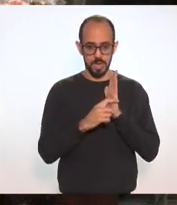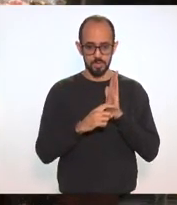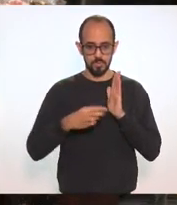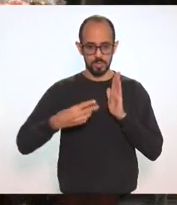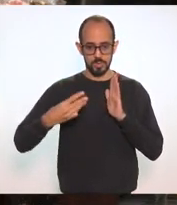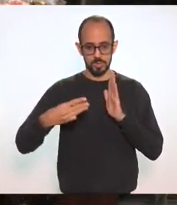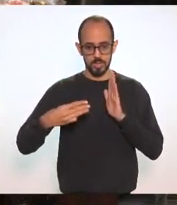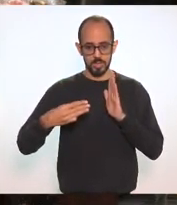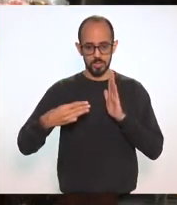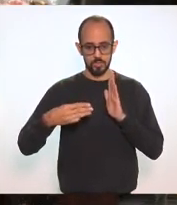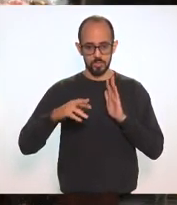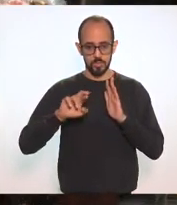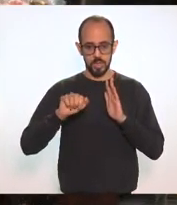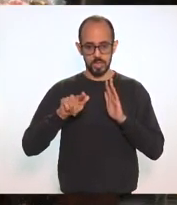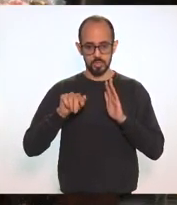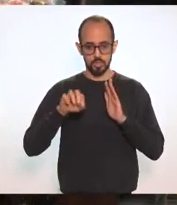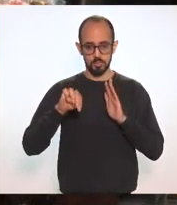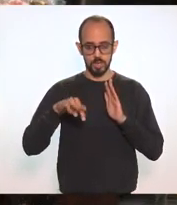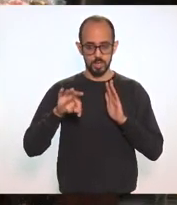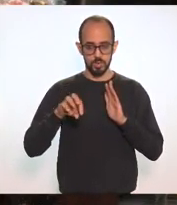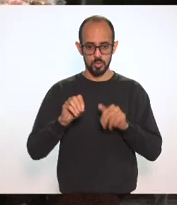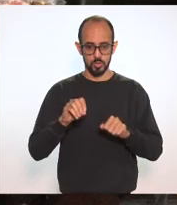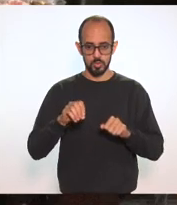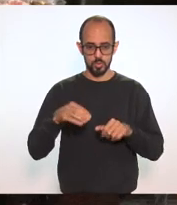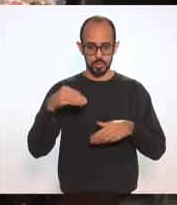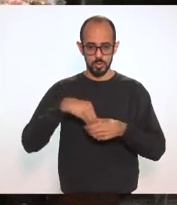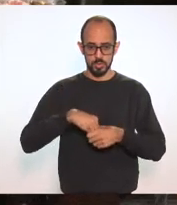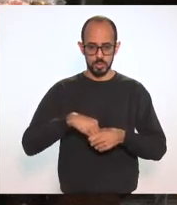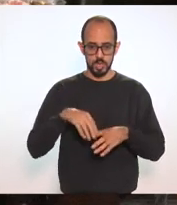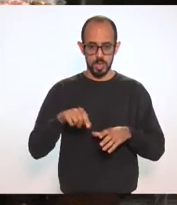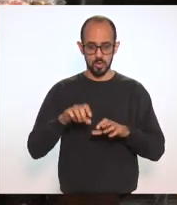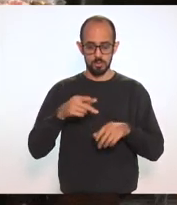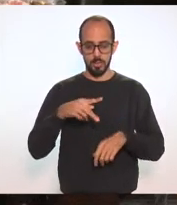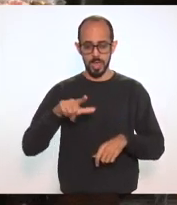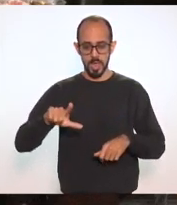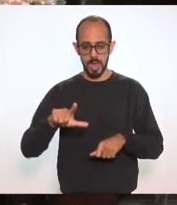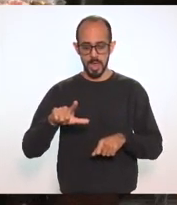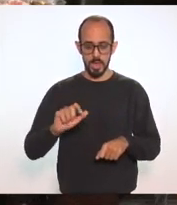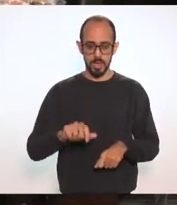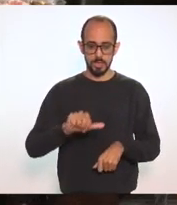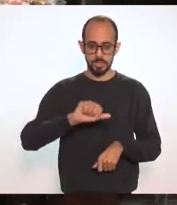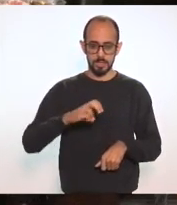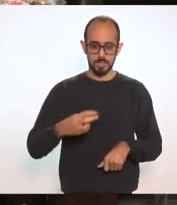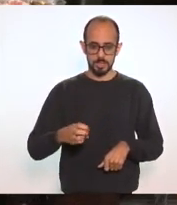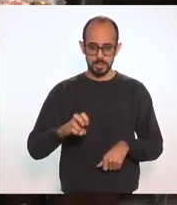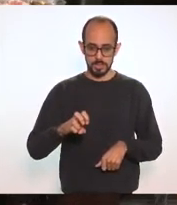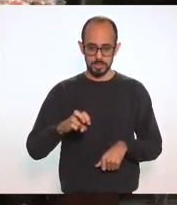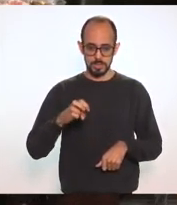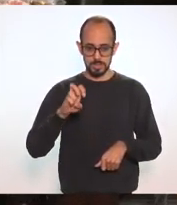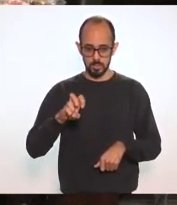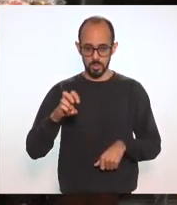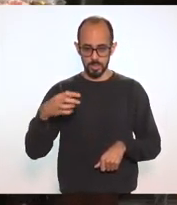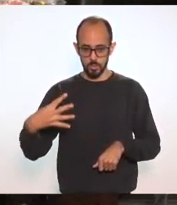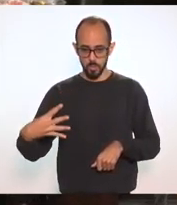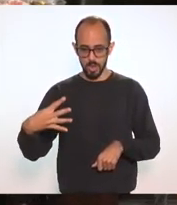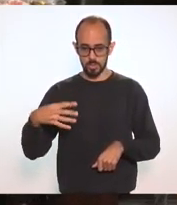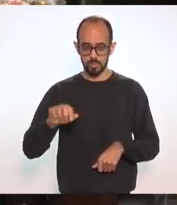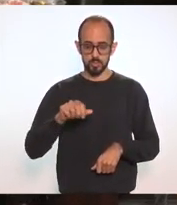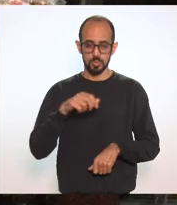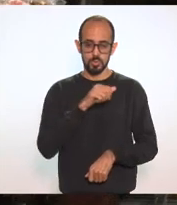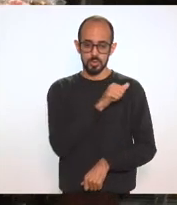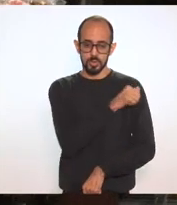47 do Regimento Interno, em tramitação ordinária, em votação e discussão, projeto de lei 1554, de 19, de autoria da deputada enfermeira